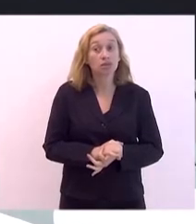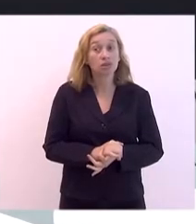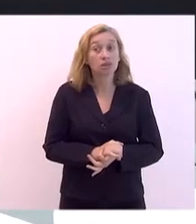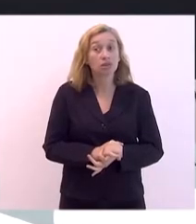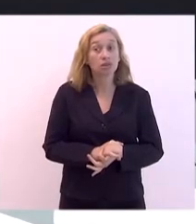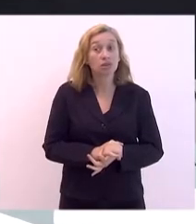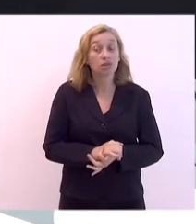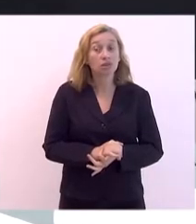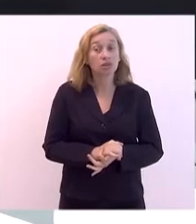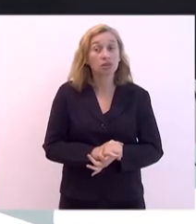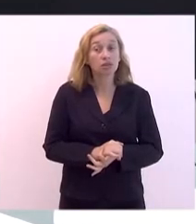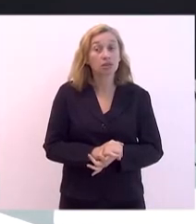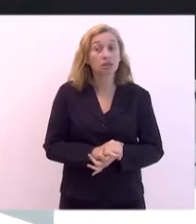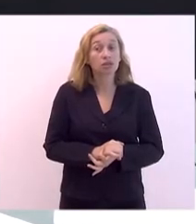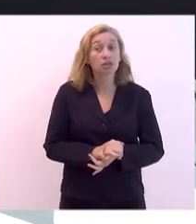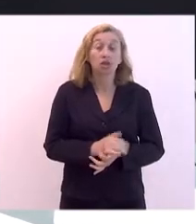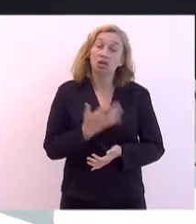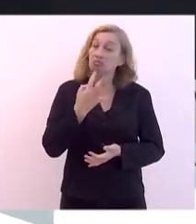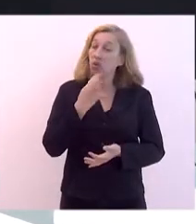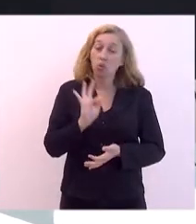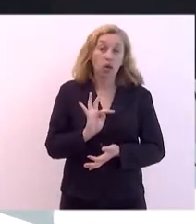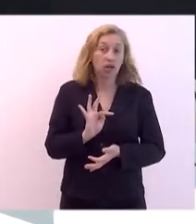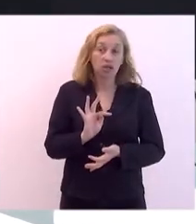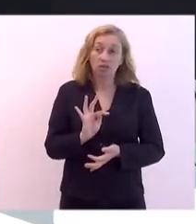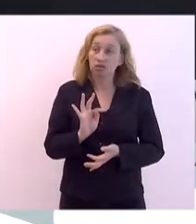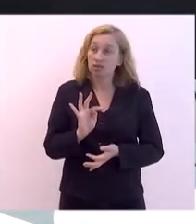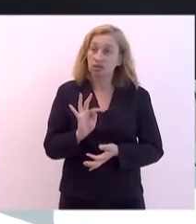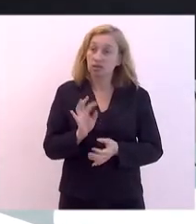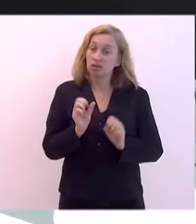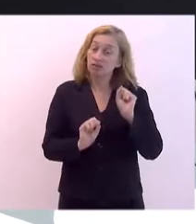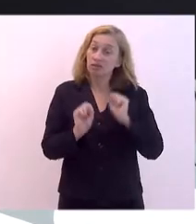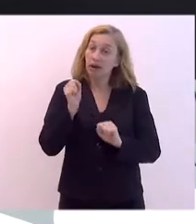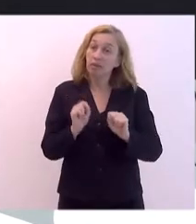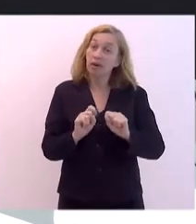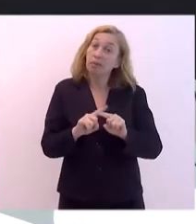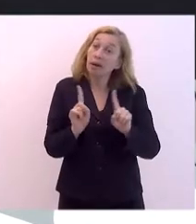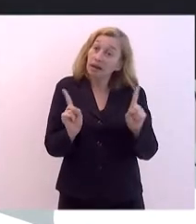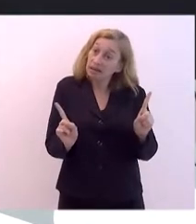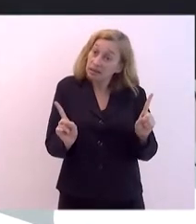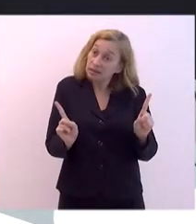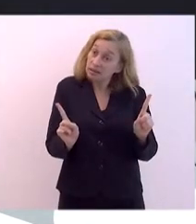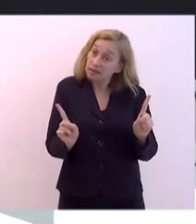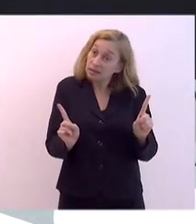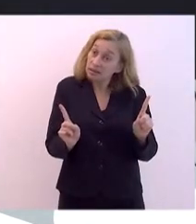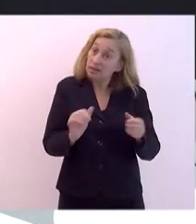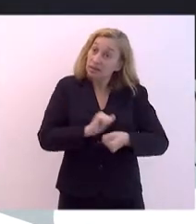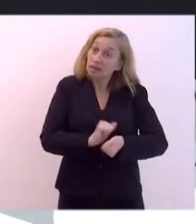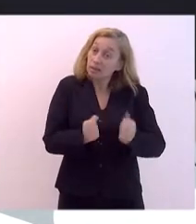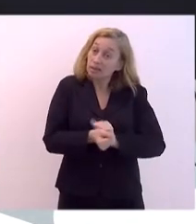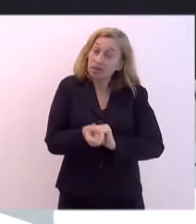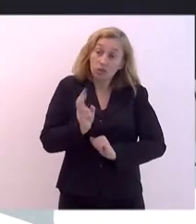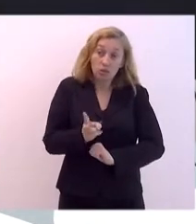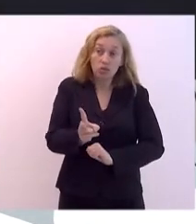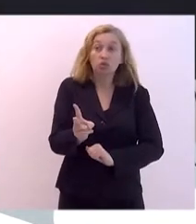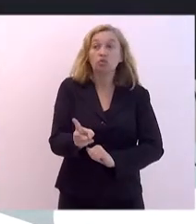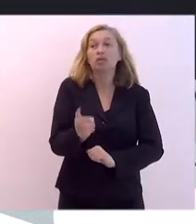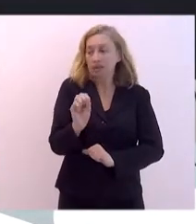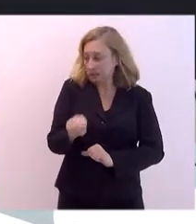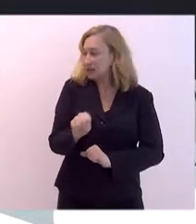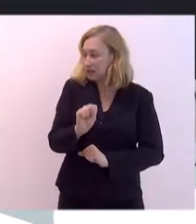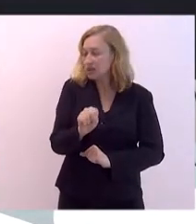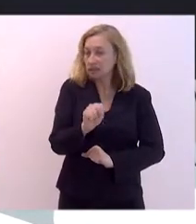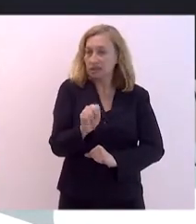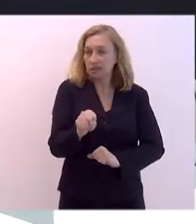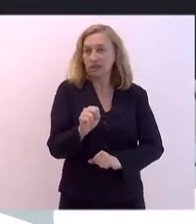É. Bom, antes era só adaptação. Eu desconheço. A Fiat faz. Mas de qualquer jeito, sim, as adaptações continuam. Sim, sim, são